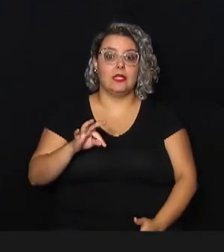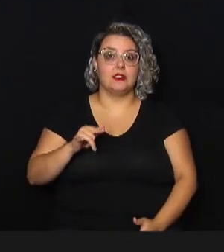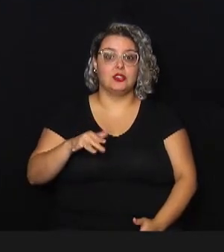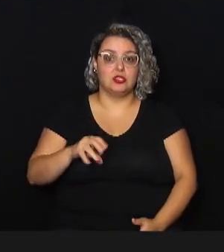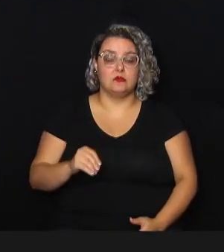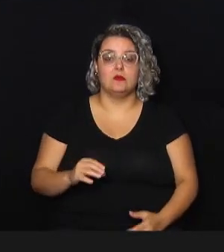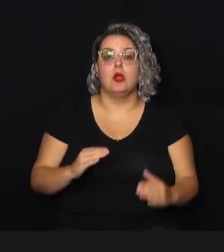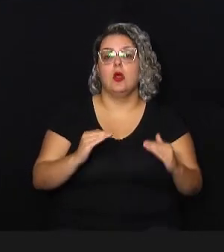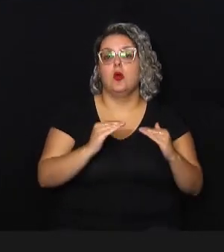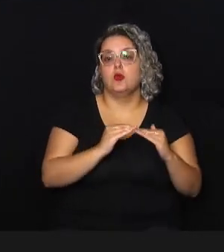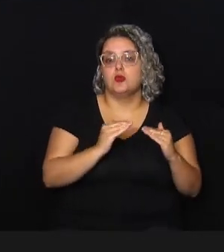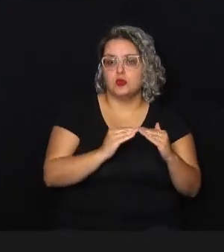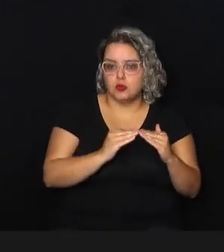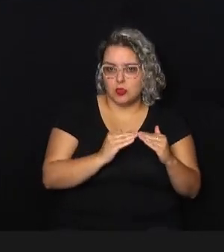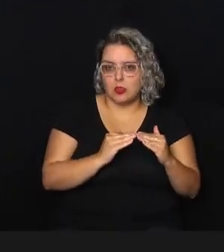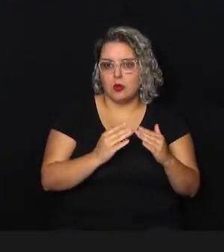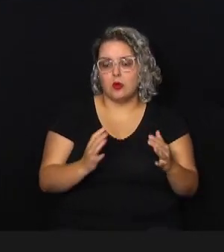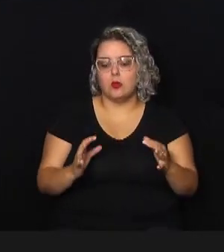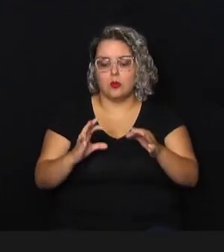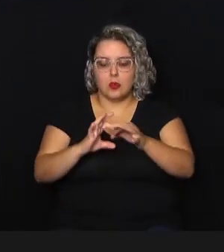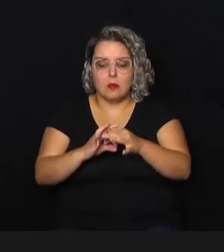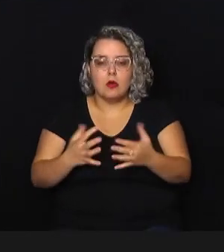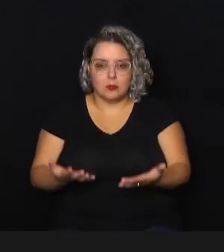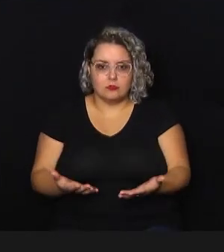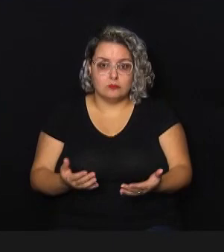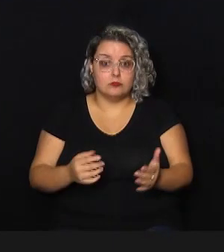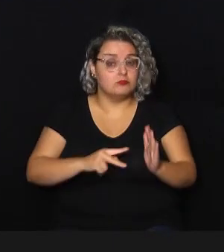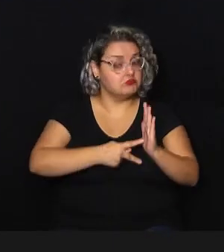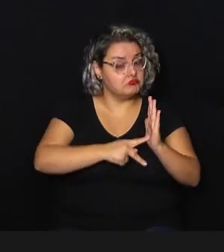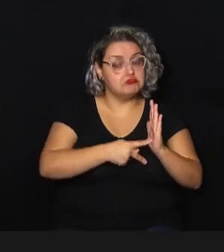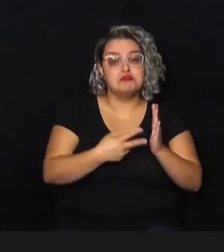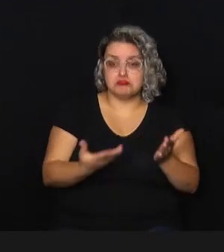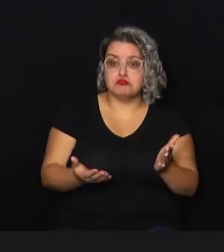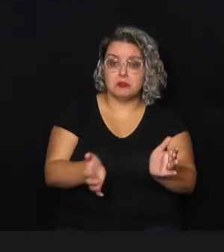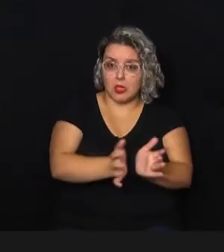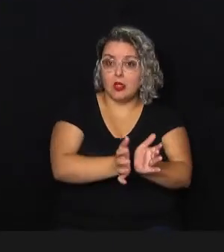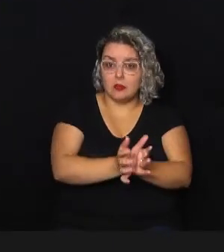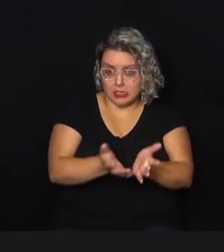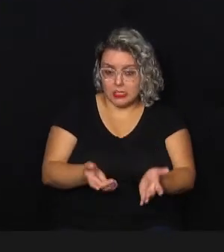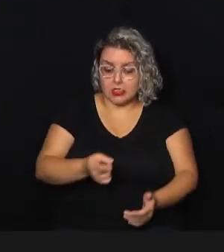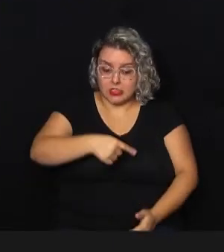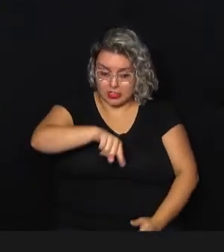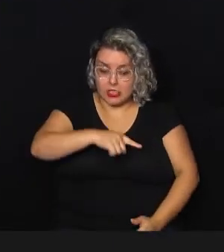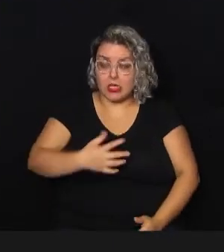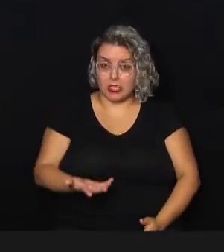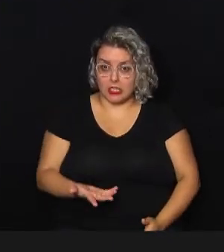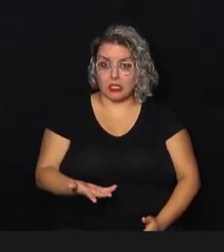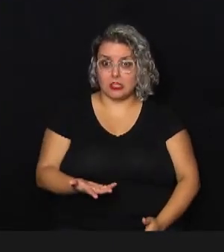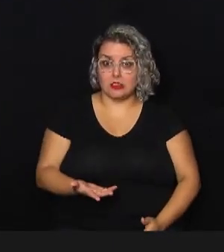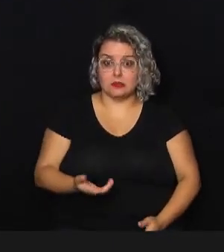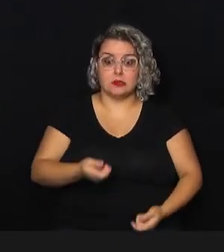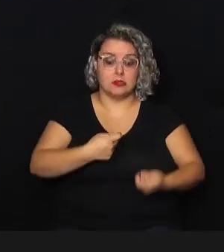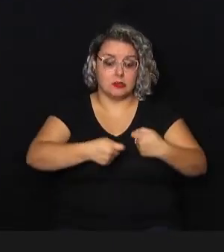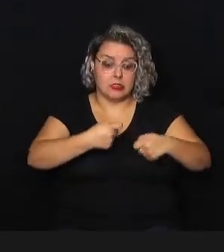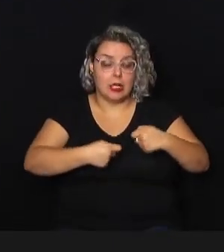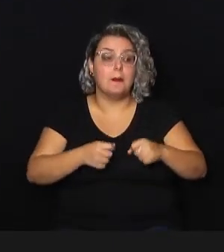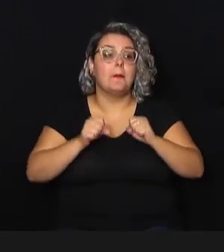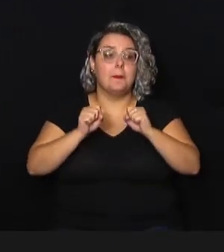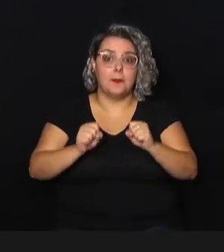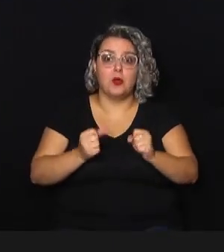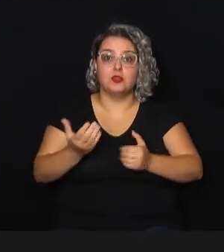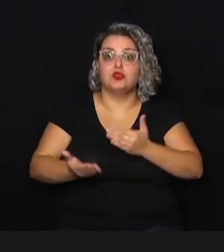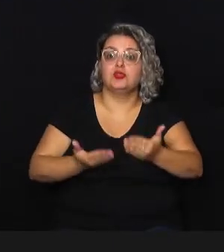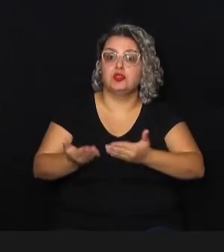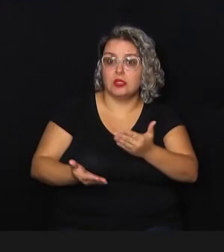convenções coletivas, que são firmadas ali através dos sindicatos da categoria, que eles, através dessa negociação, eles podem tratar